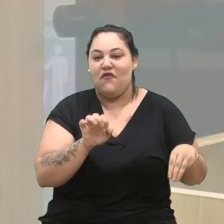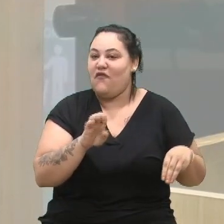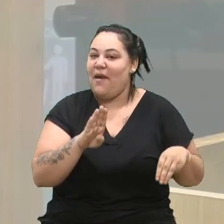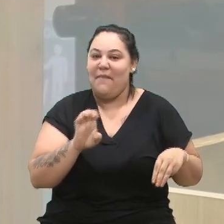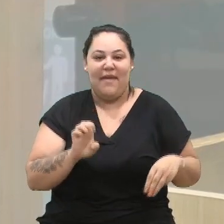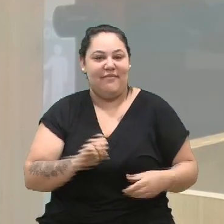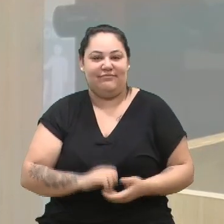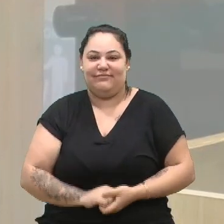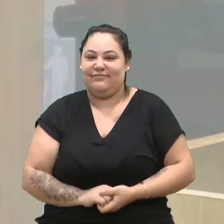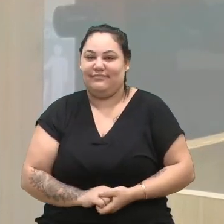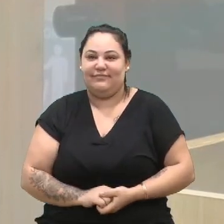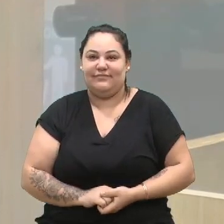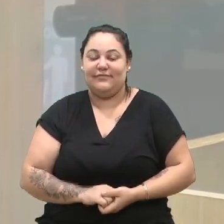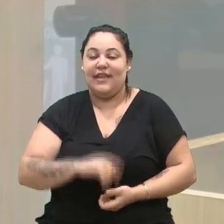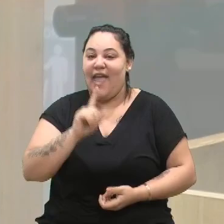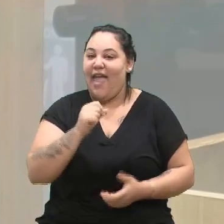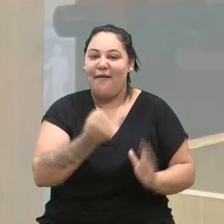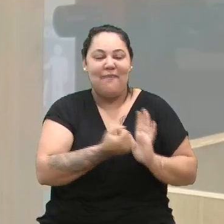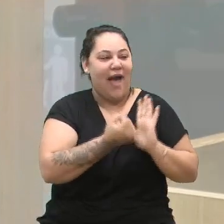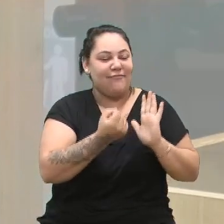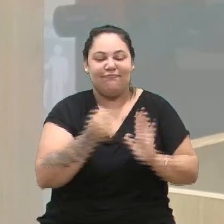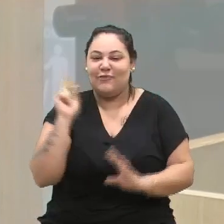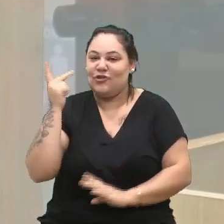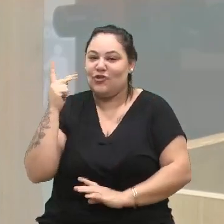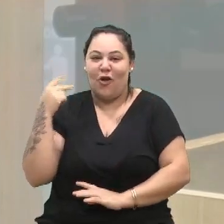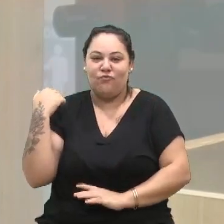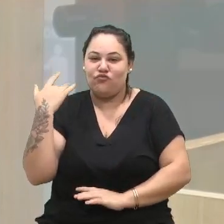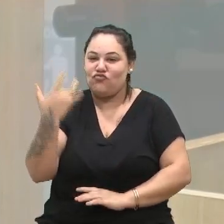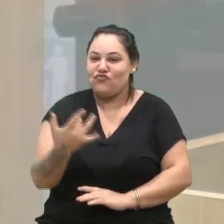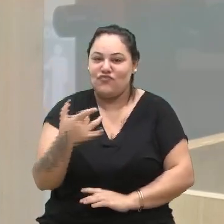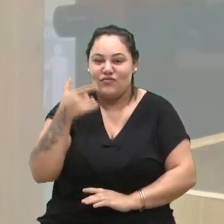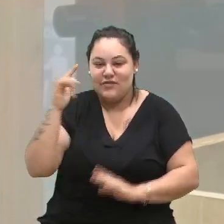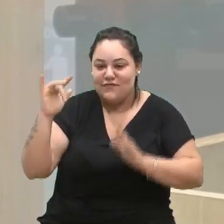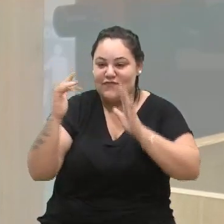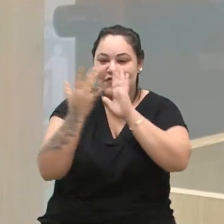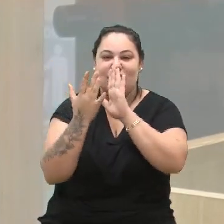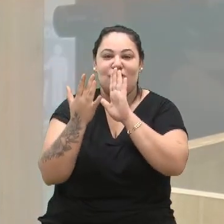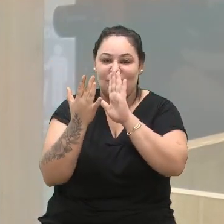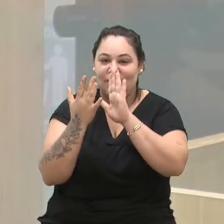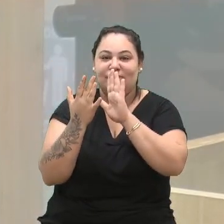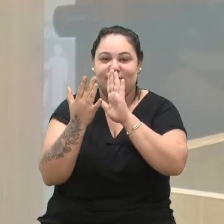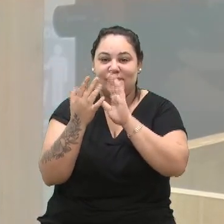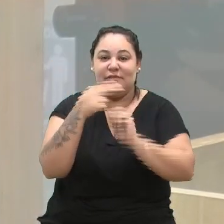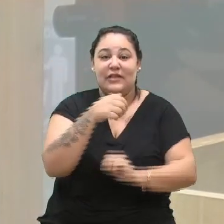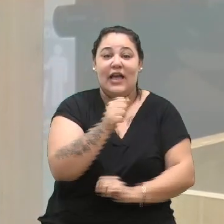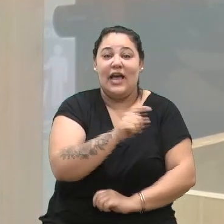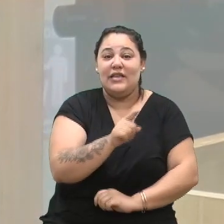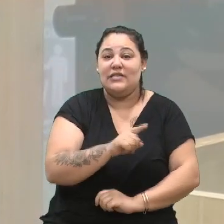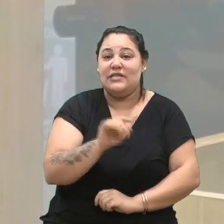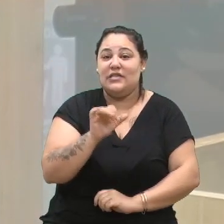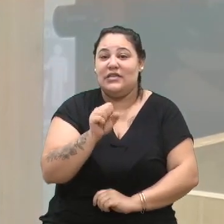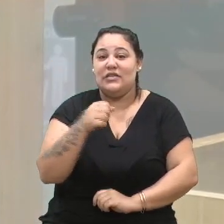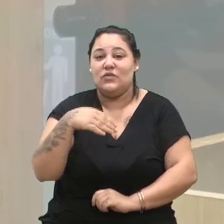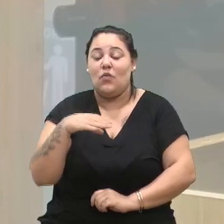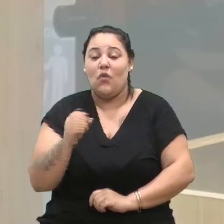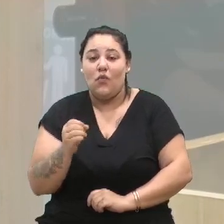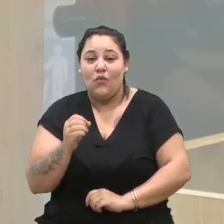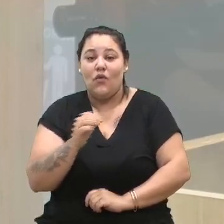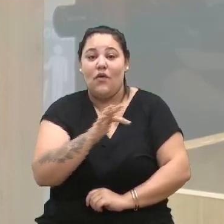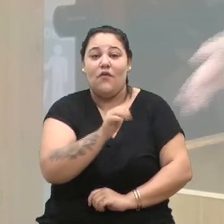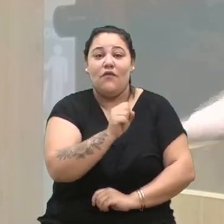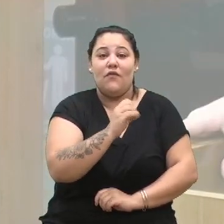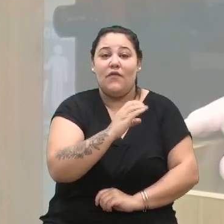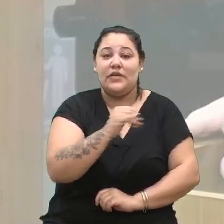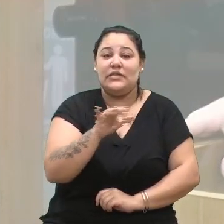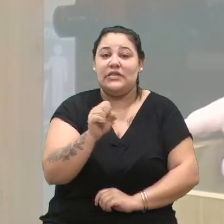história dos febianos que combateram o nazismo e o fascismo, que deram a liberdade para o